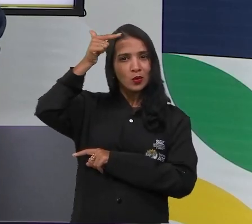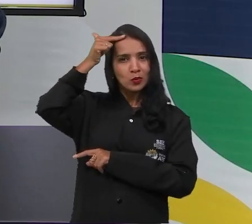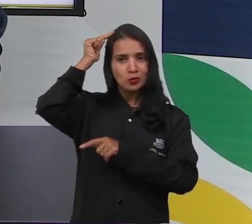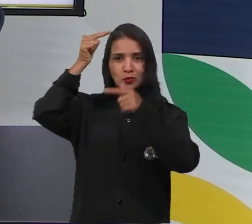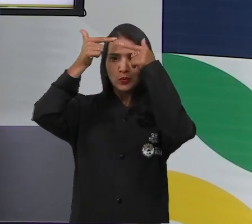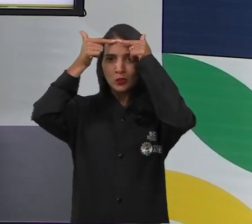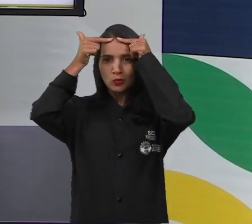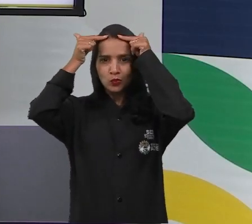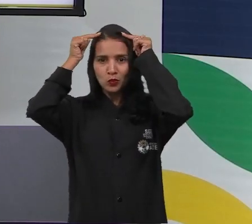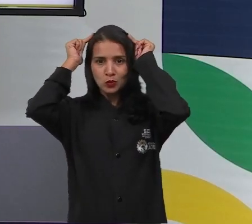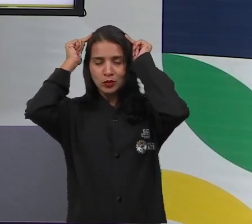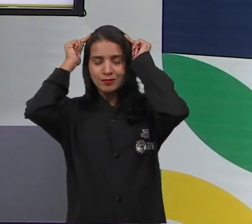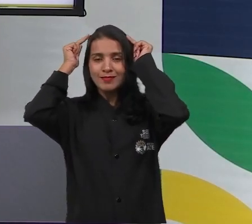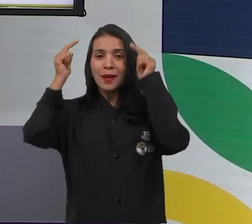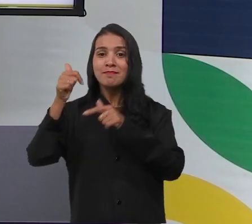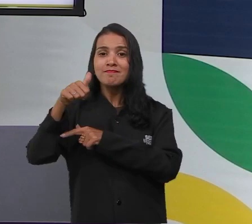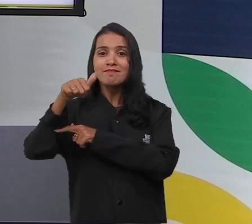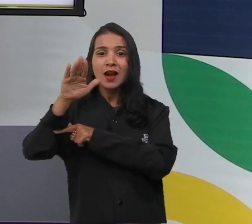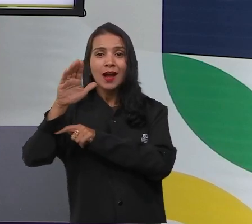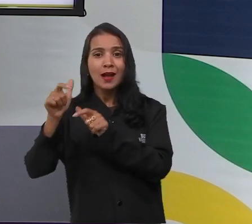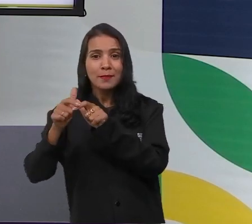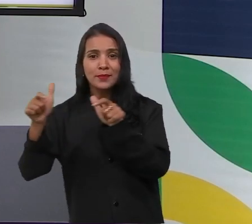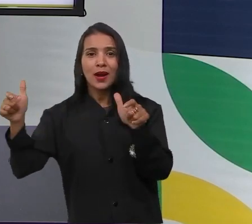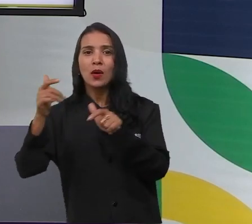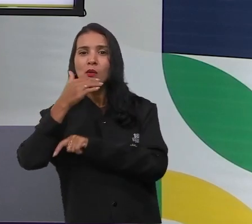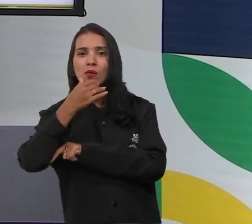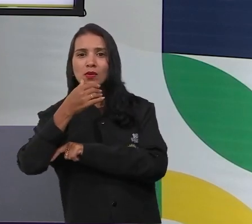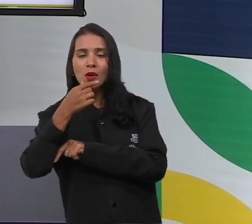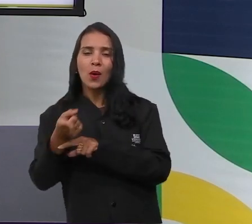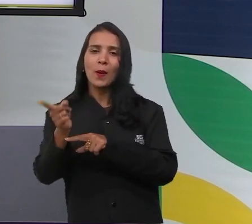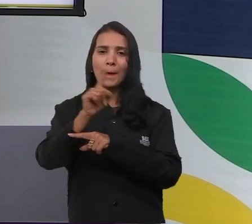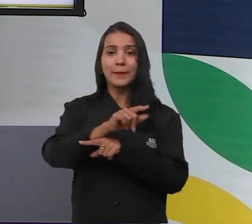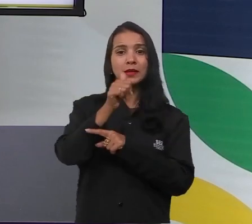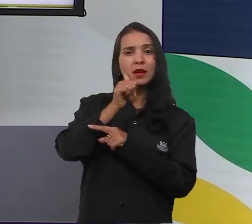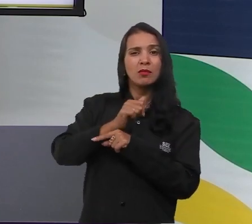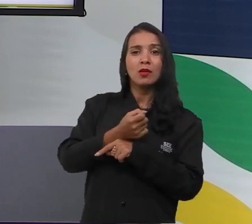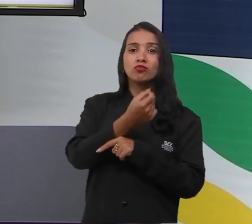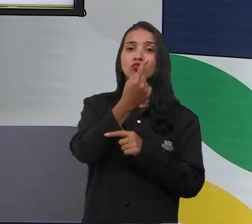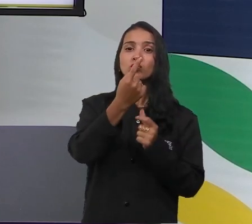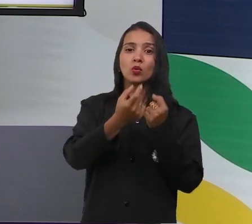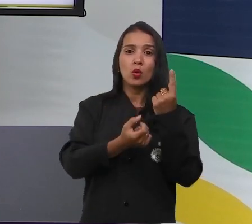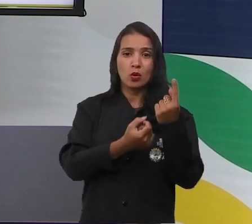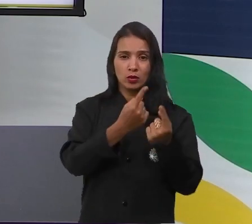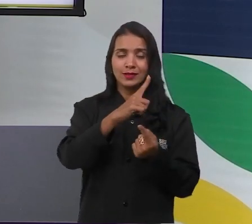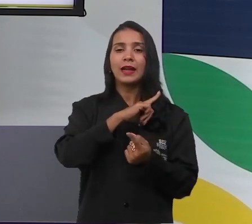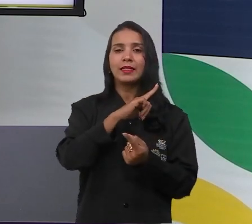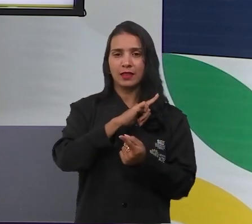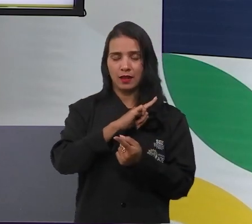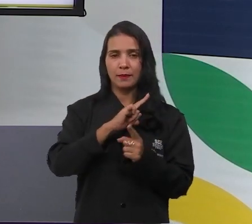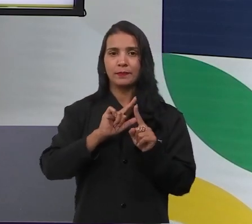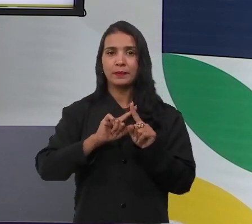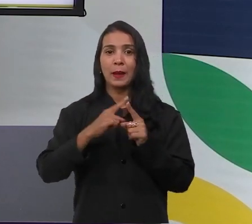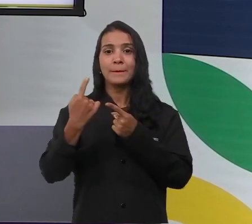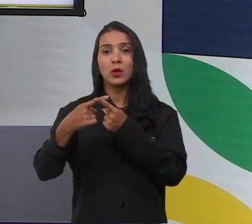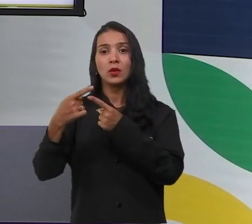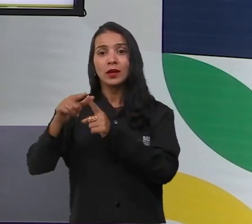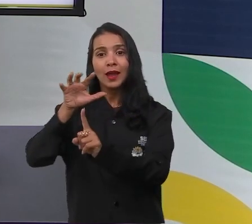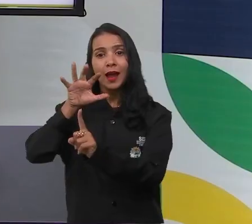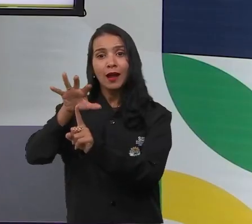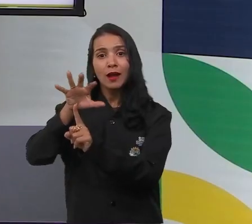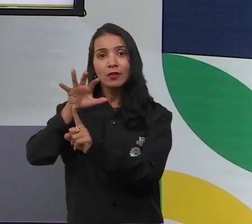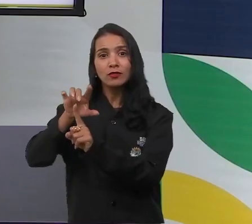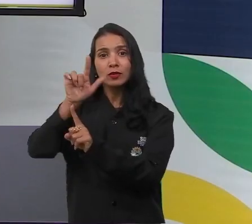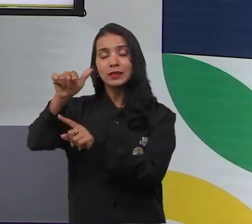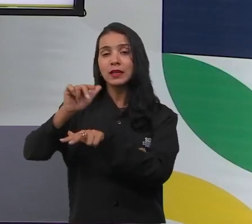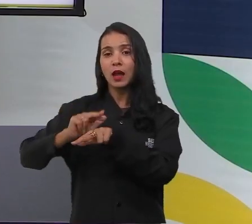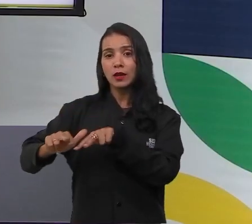mais em homens e em mulheres? Quase nunca, mas tem, devido ao influenciado pelo